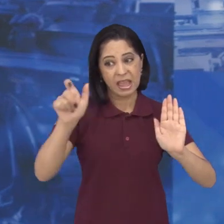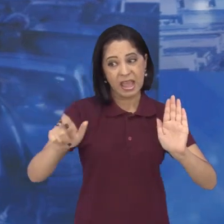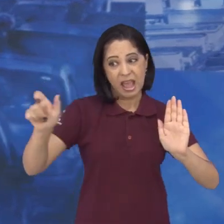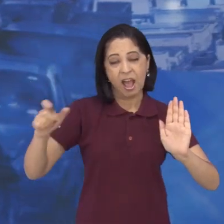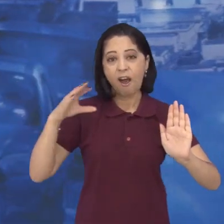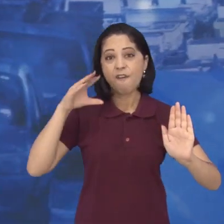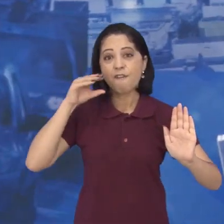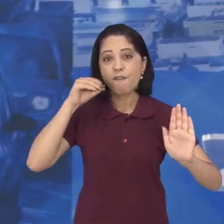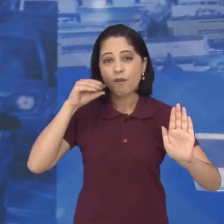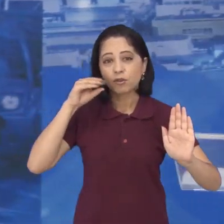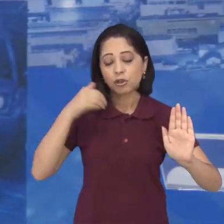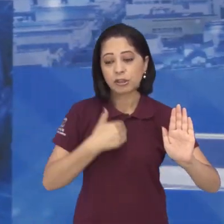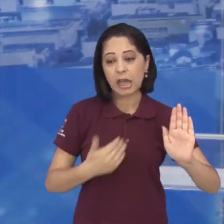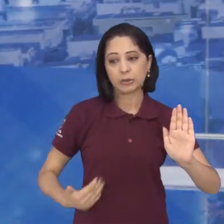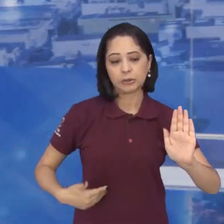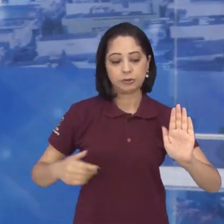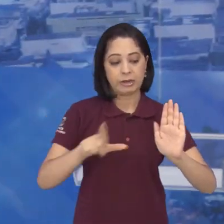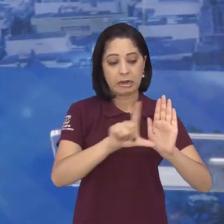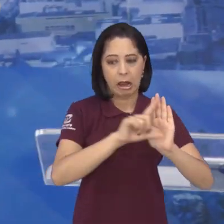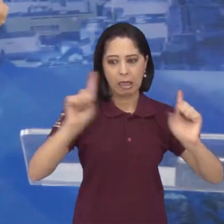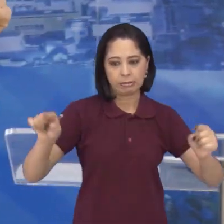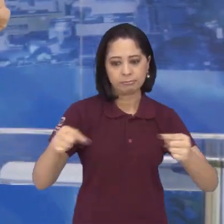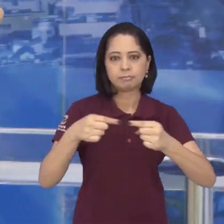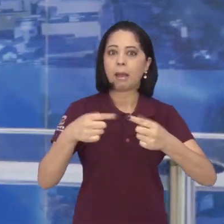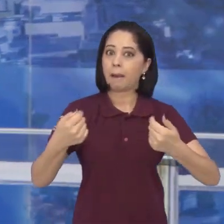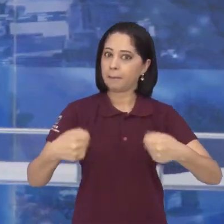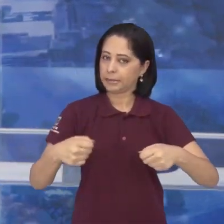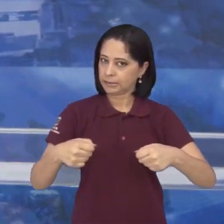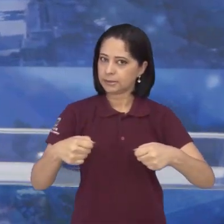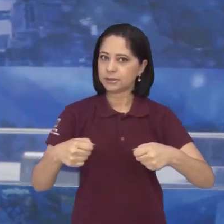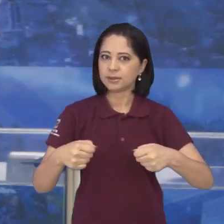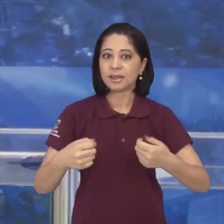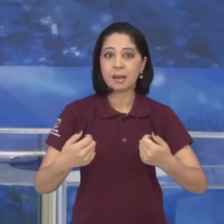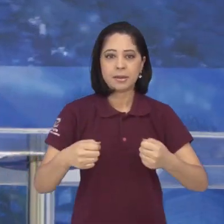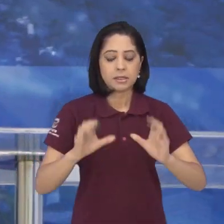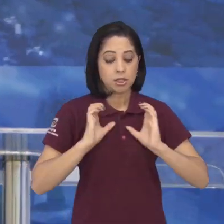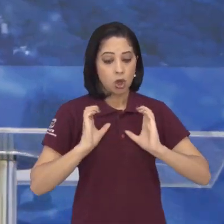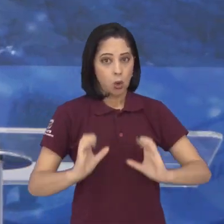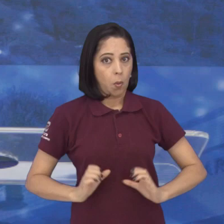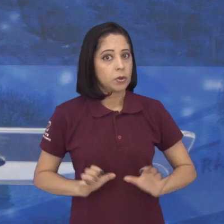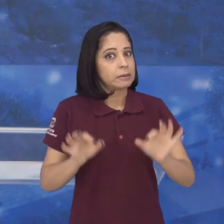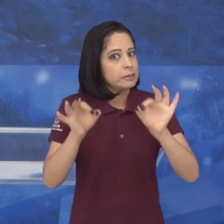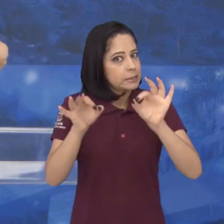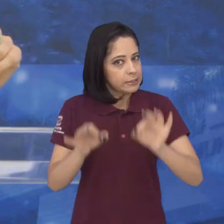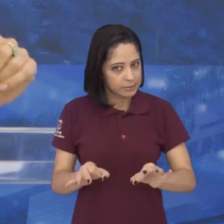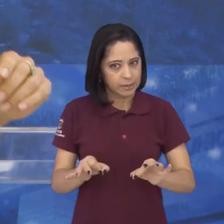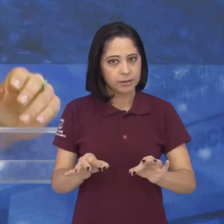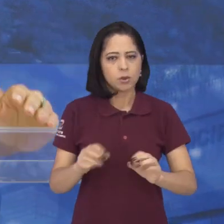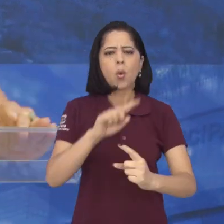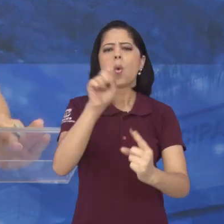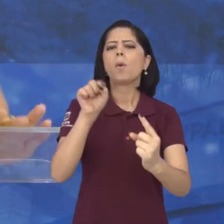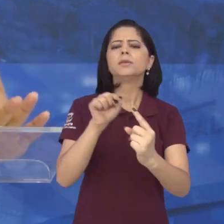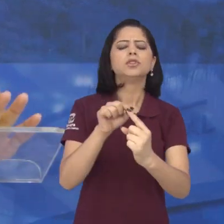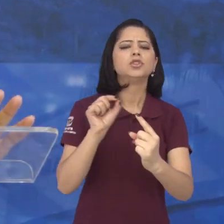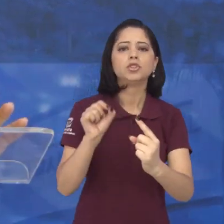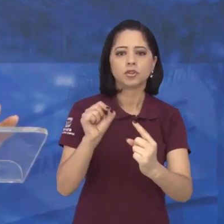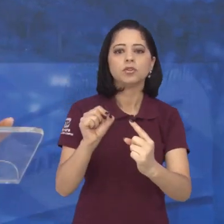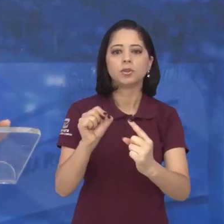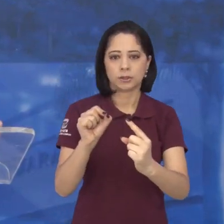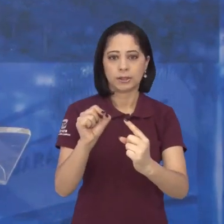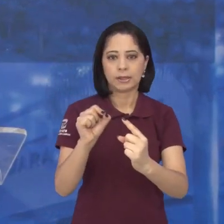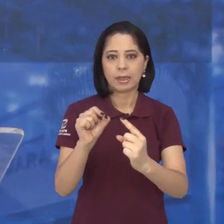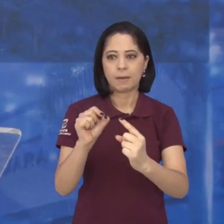públicos. São algumas condutas que não podem ser adotadas durante um período antes da votação. O objetivo